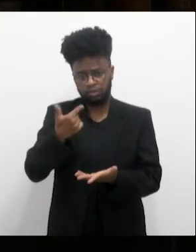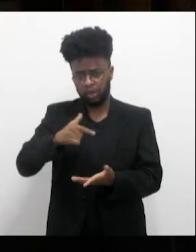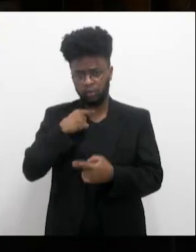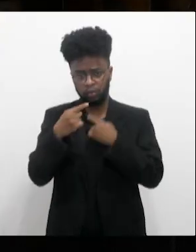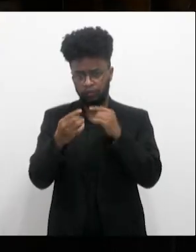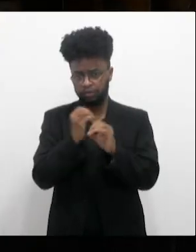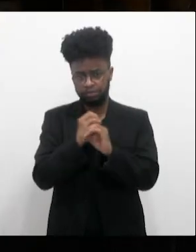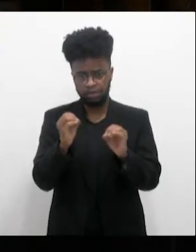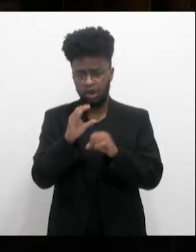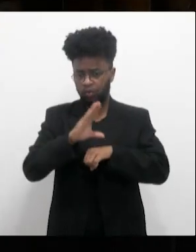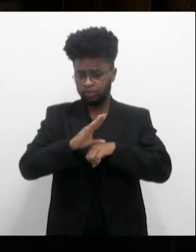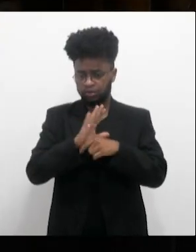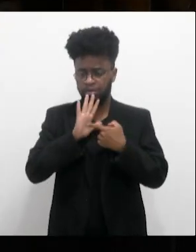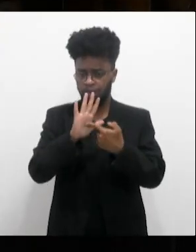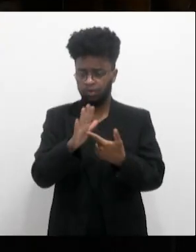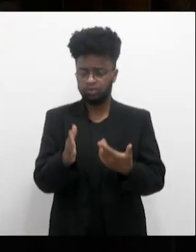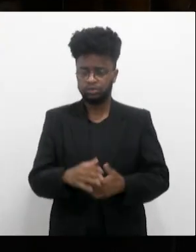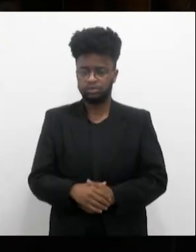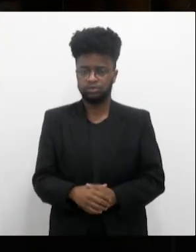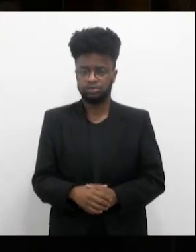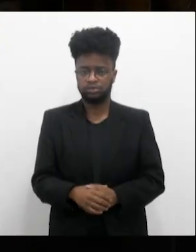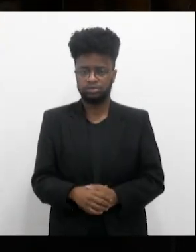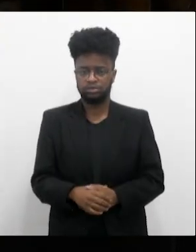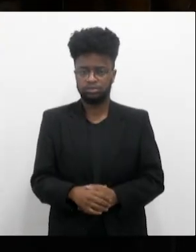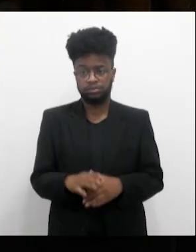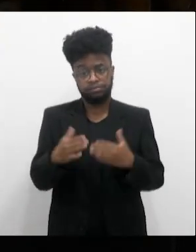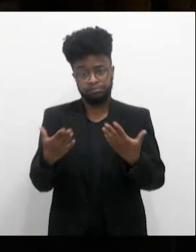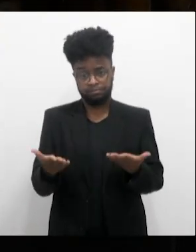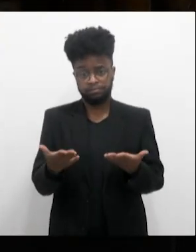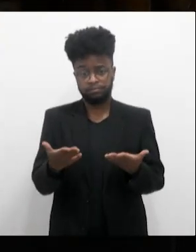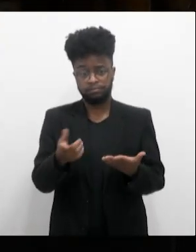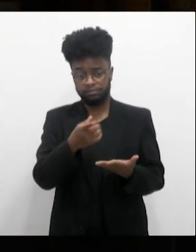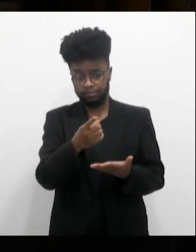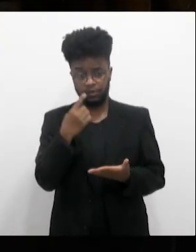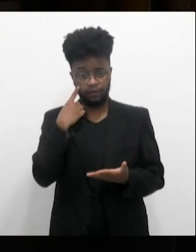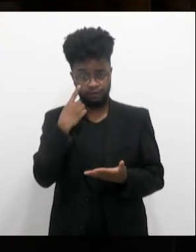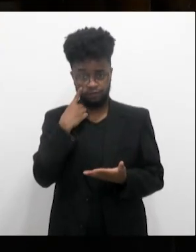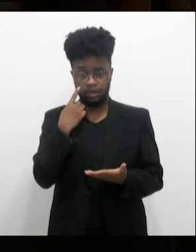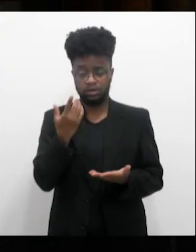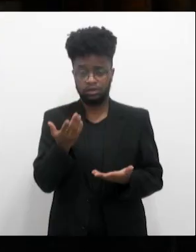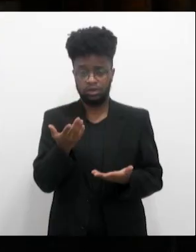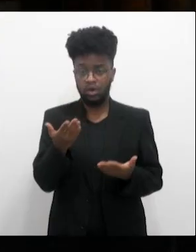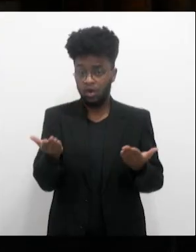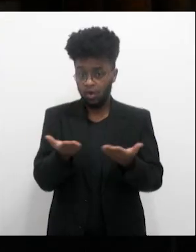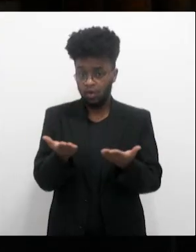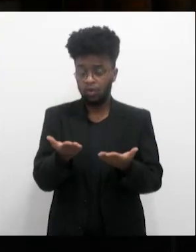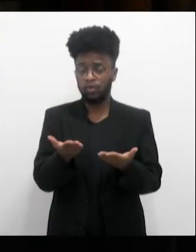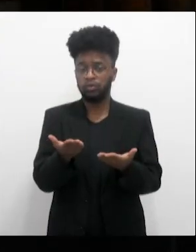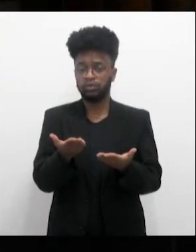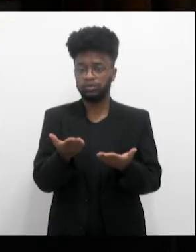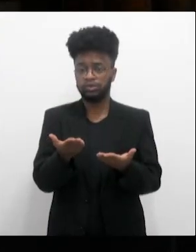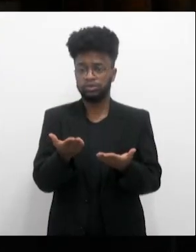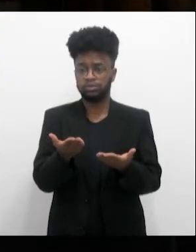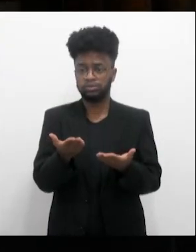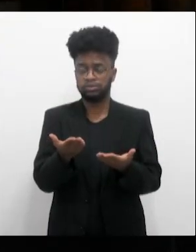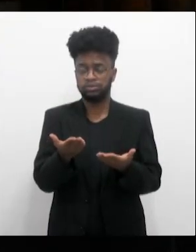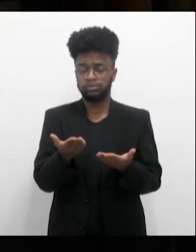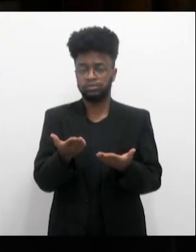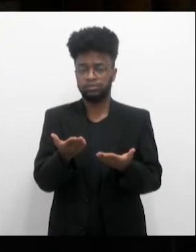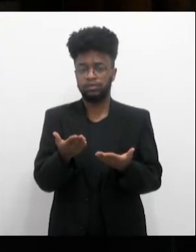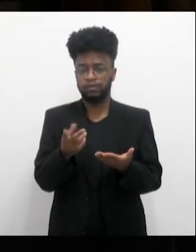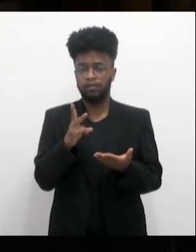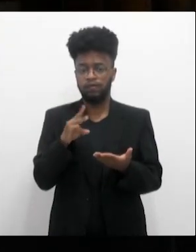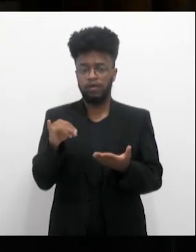a Constituição afirma. Então, só veja que hoje nós teremos